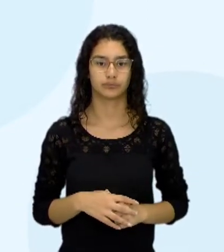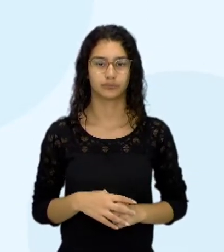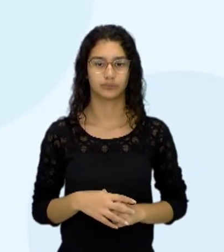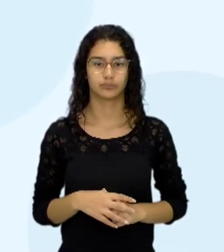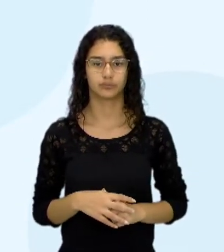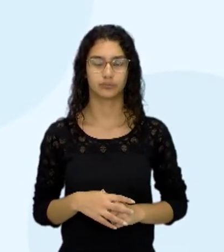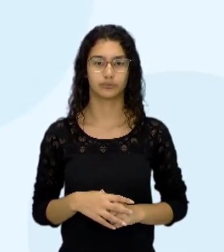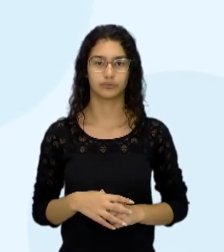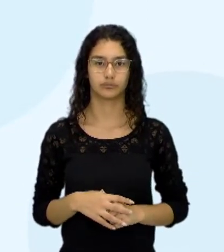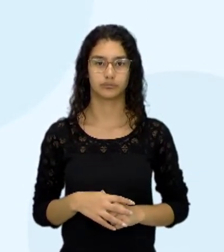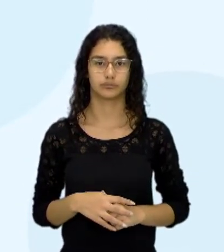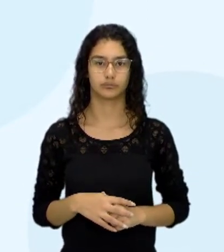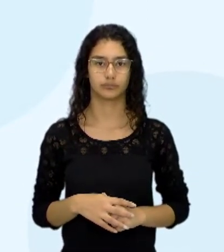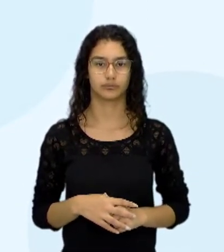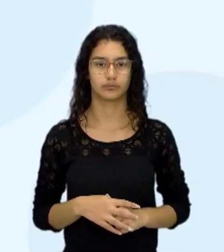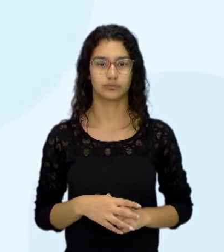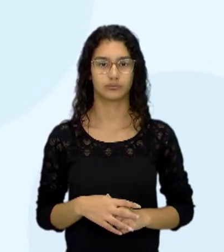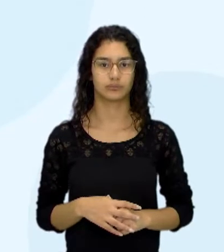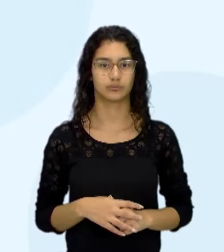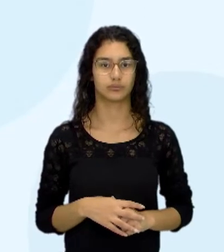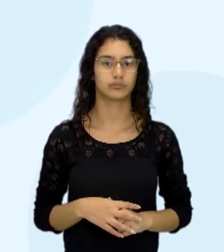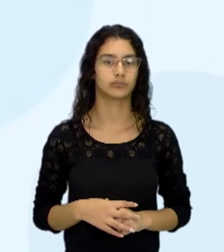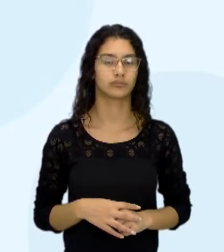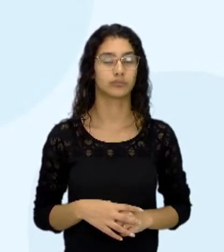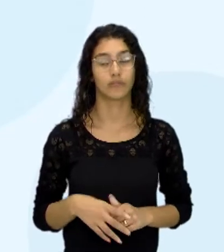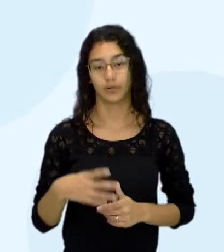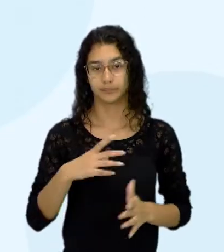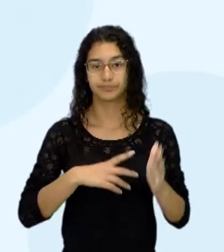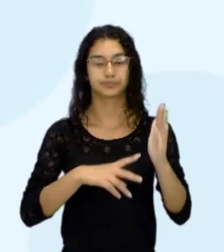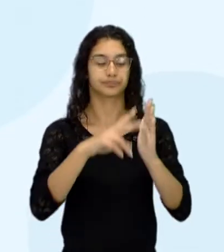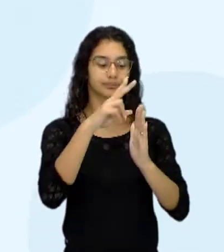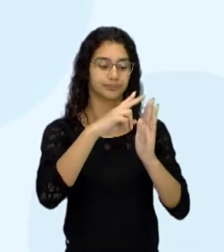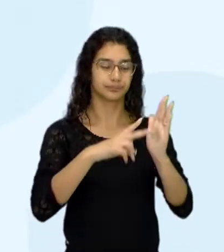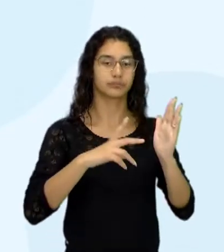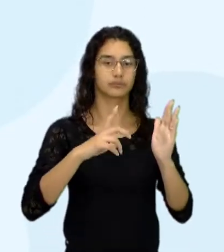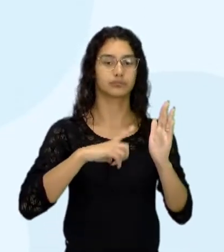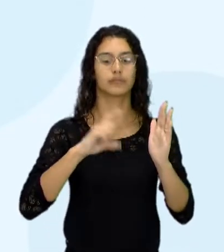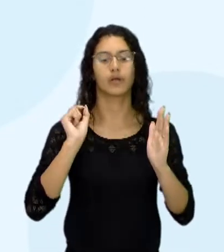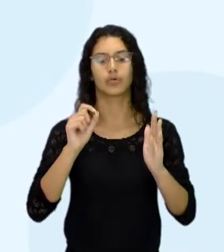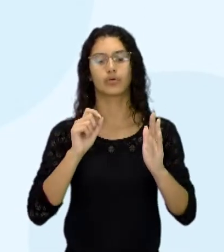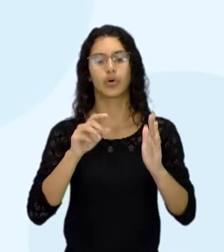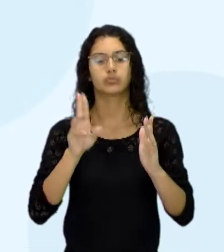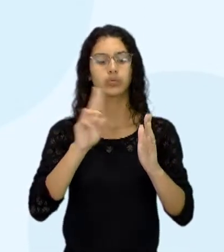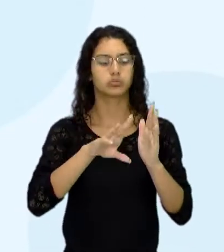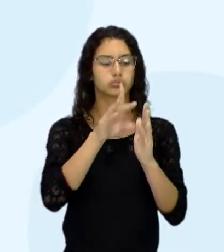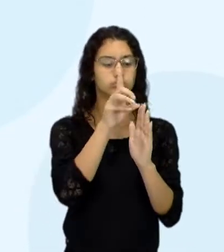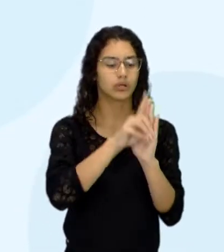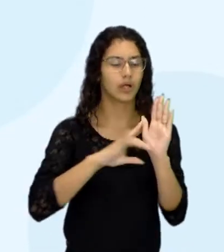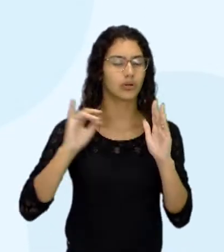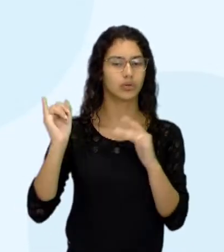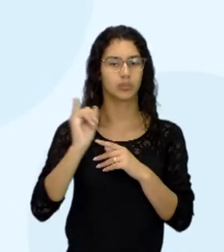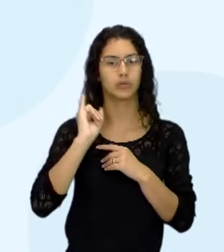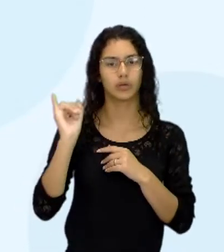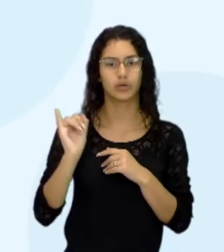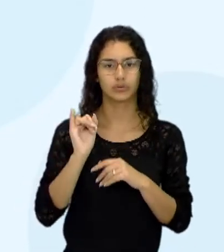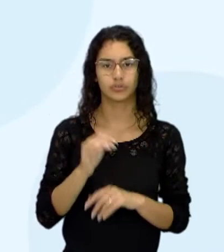Vamos lá. É toda uma reportagem falando desse workshop. Eu quero só pegar um dado aqui importante.